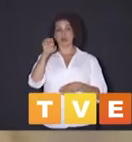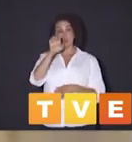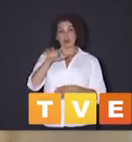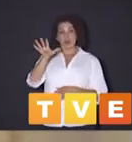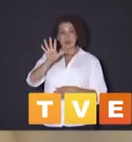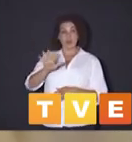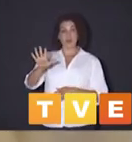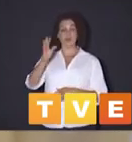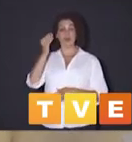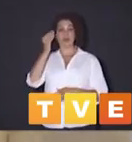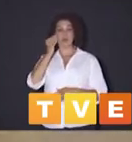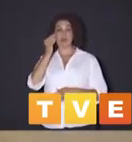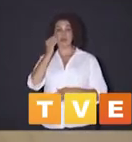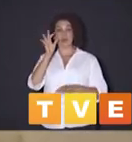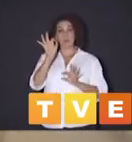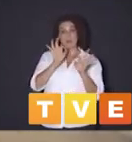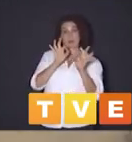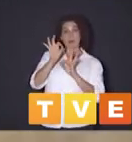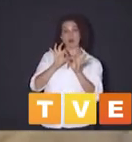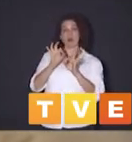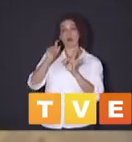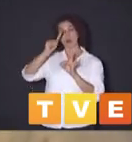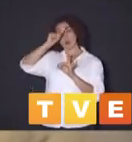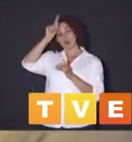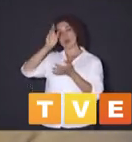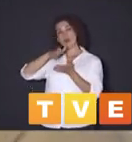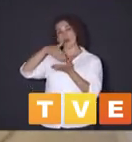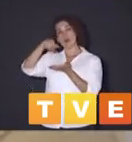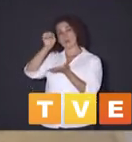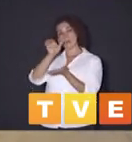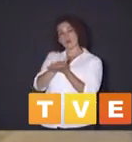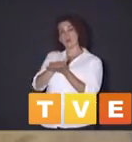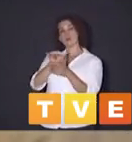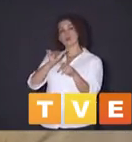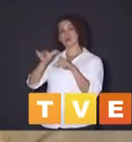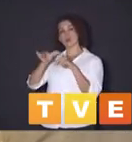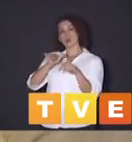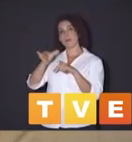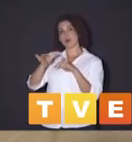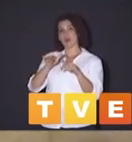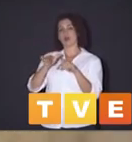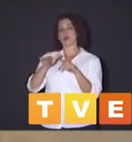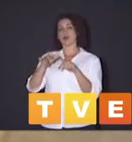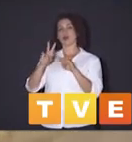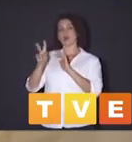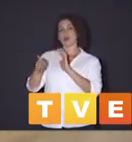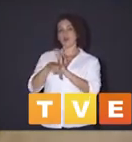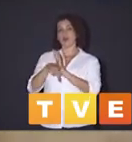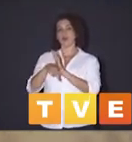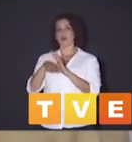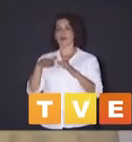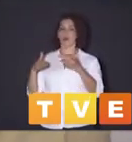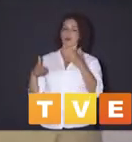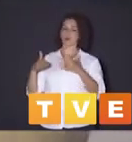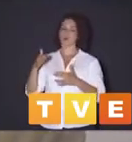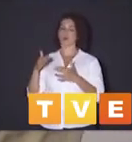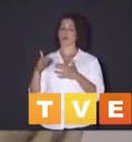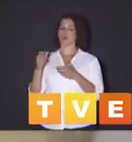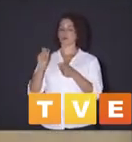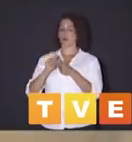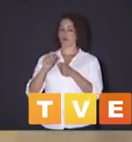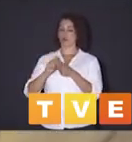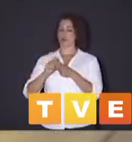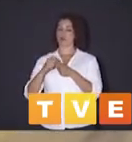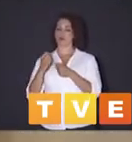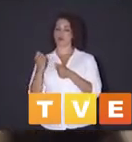criando impostos para os trabalhos que são robotizados que estão substituindo as pessoas gerarem um imposto para